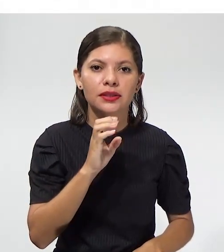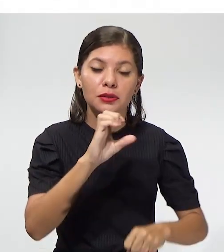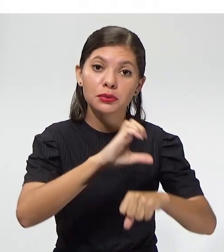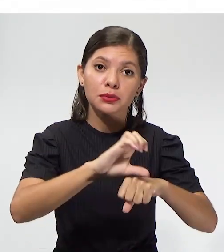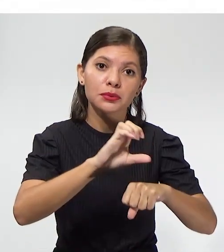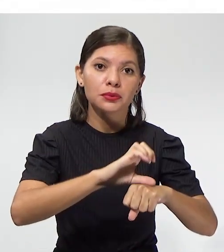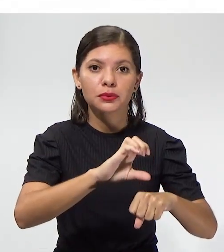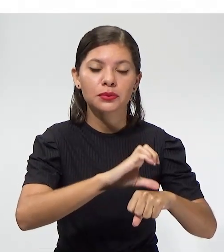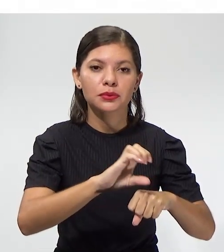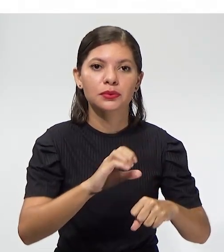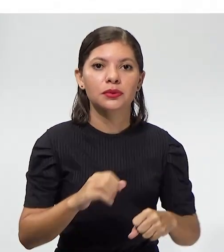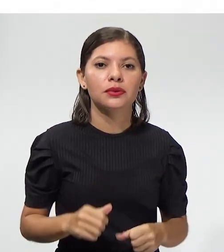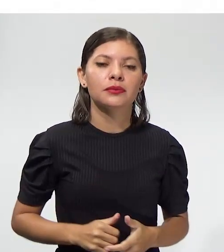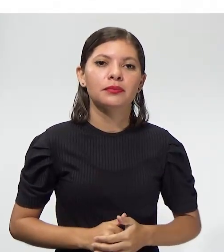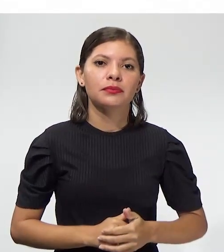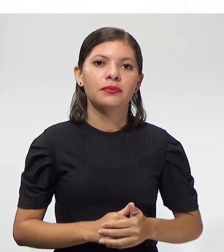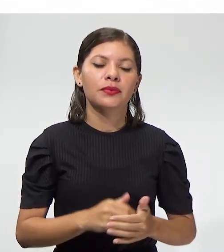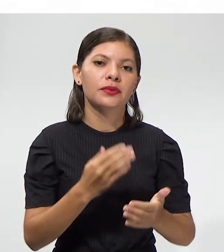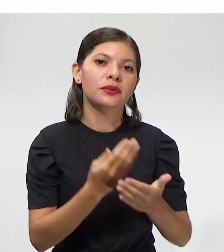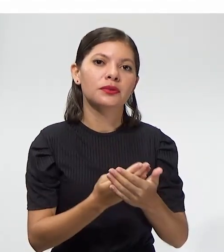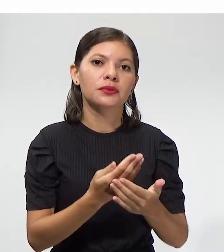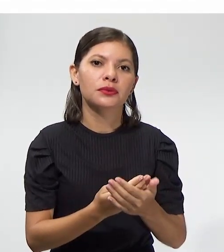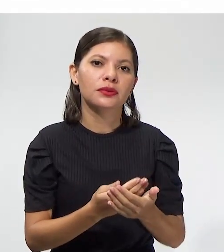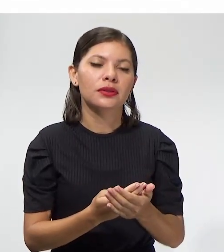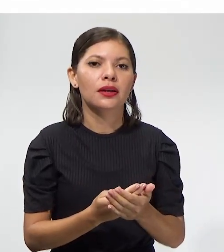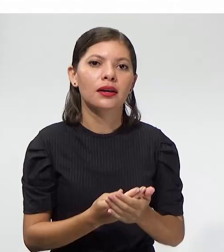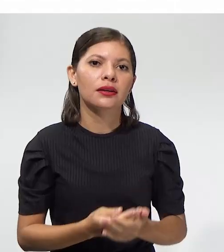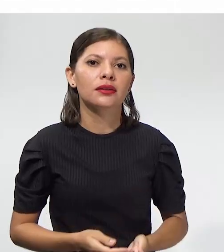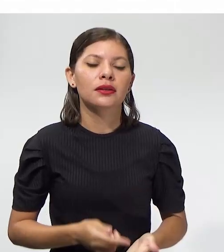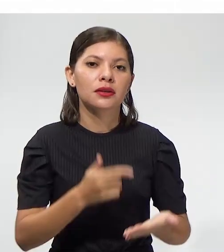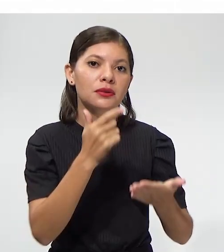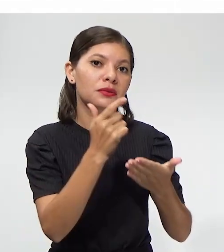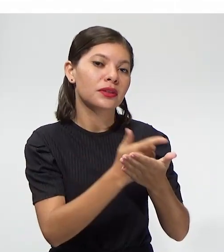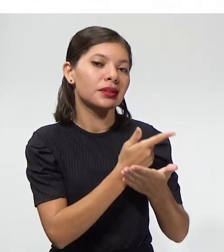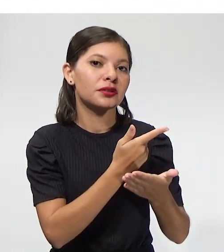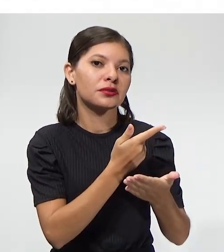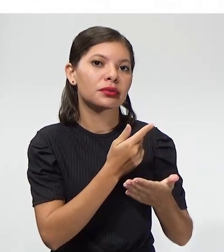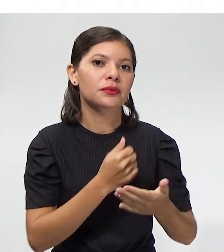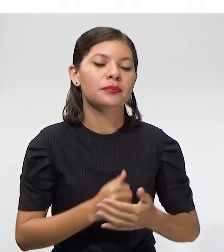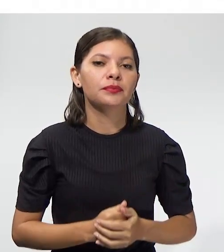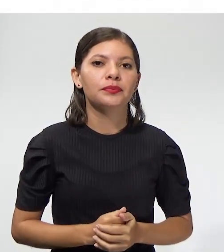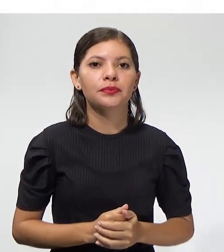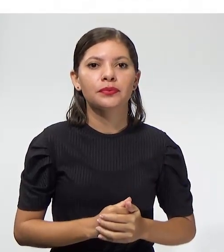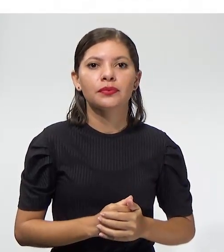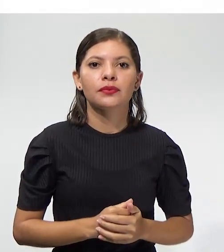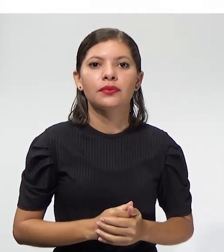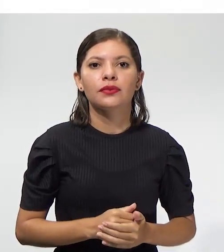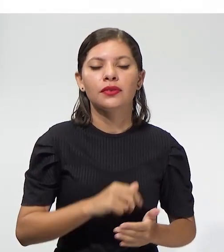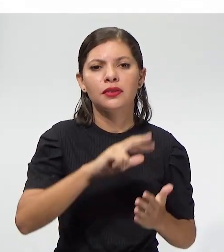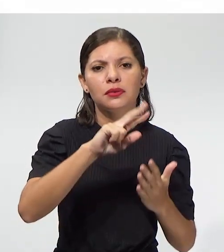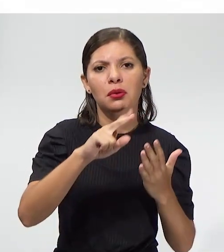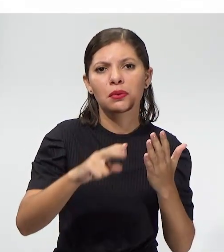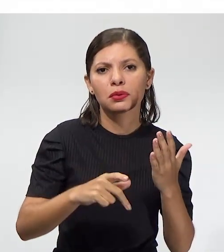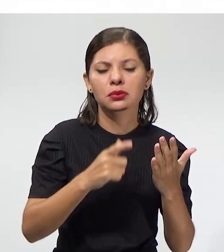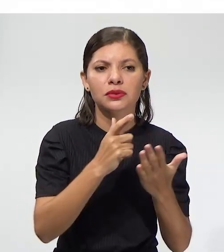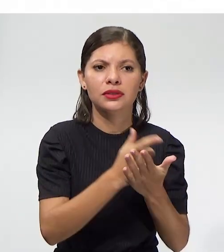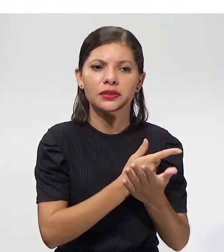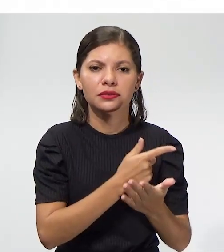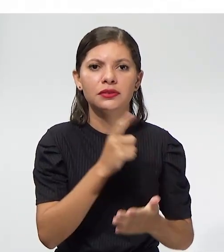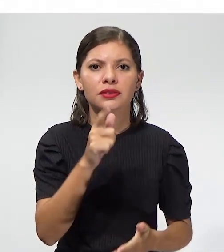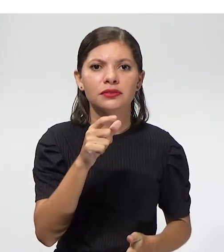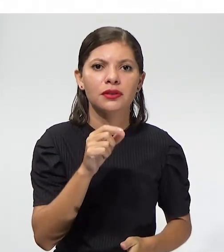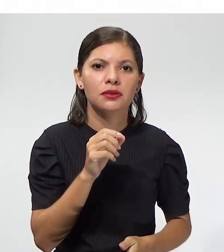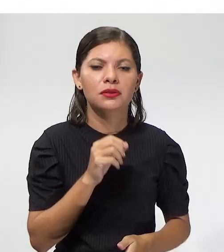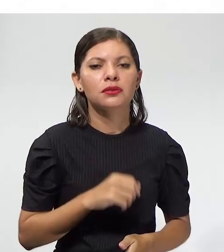curso, quando vocês forem estudar, por exemplo, o livro de Morin e outros livros. Durante o curso vocês vão se aprofundar, mas